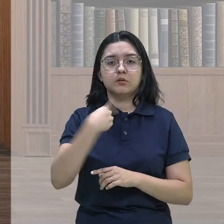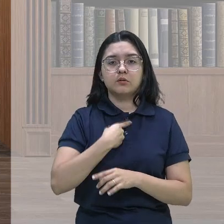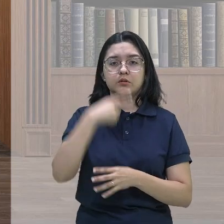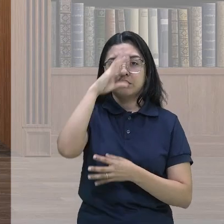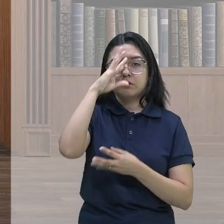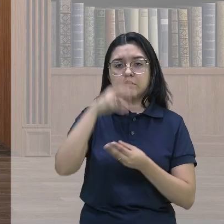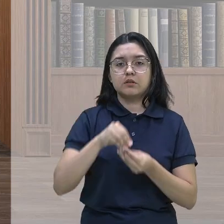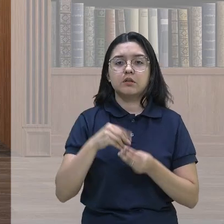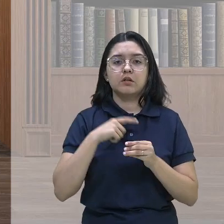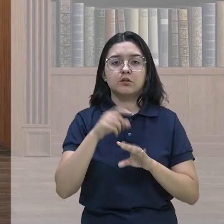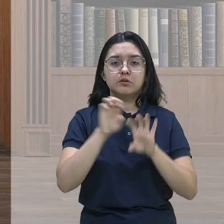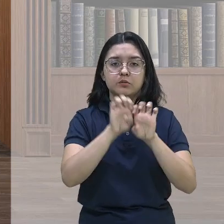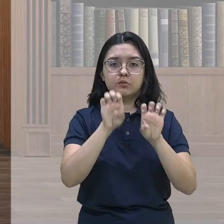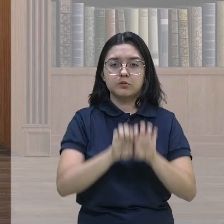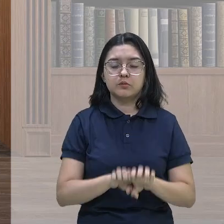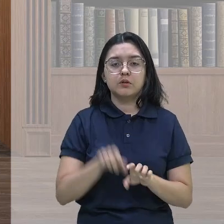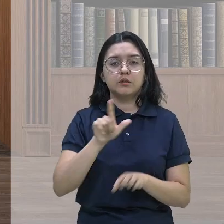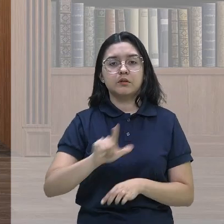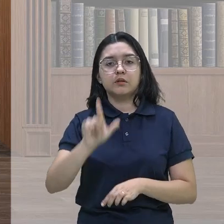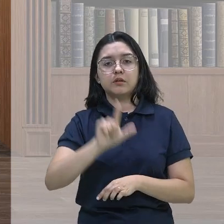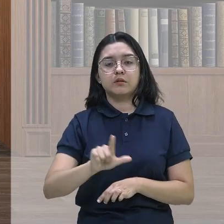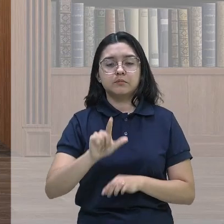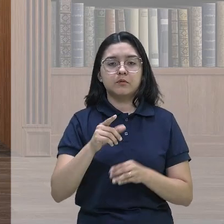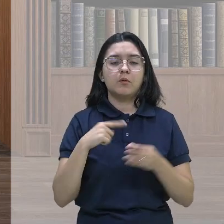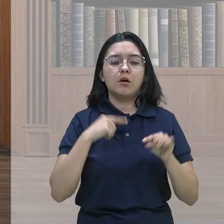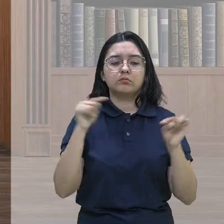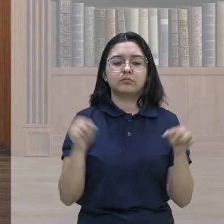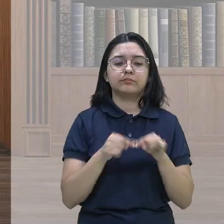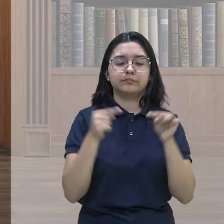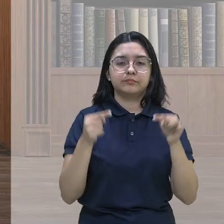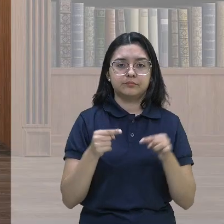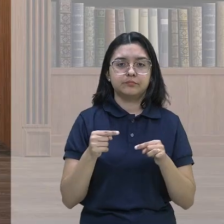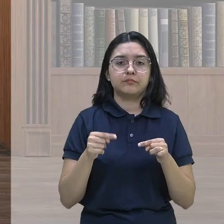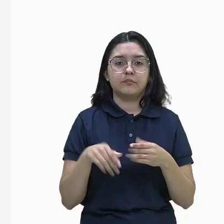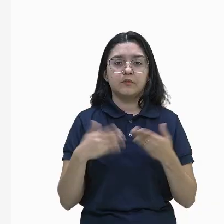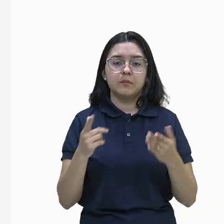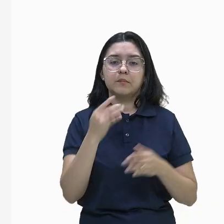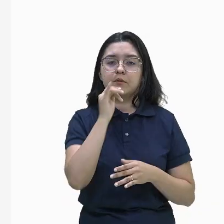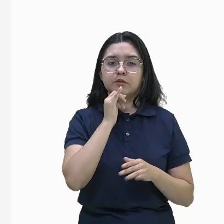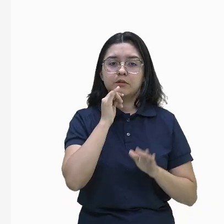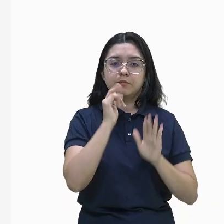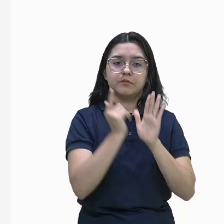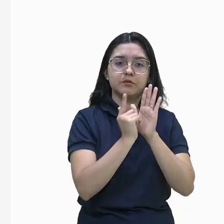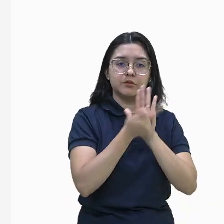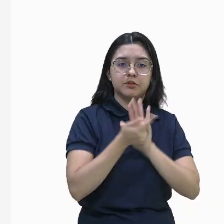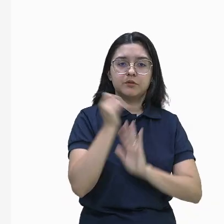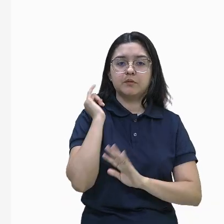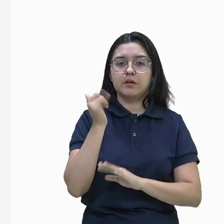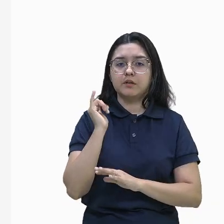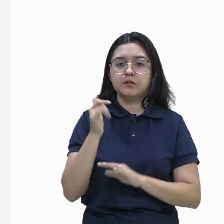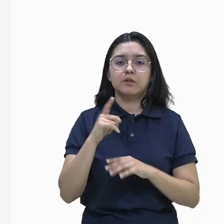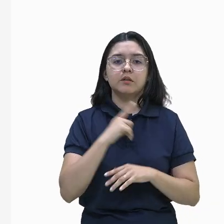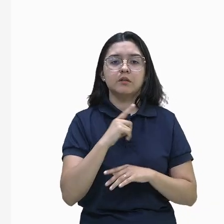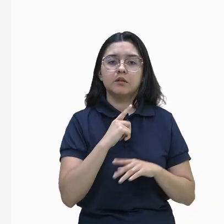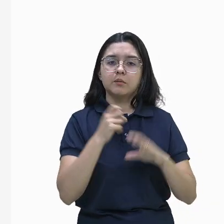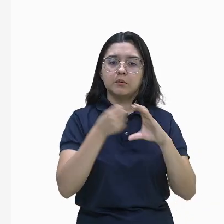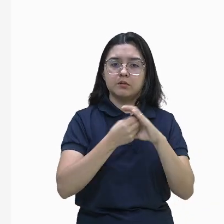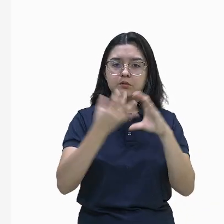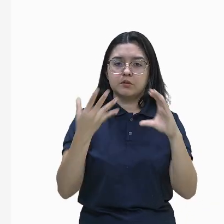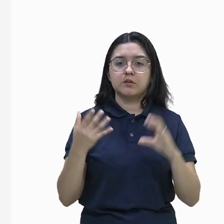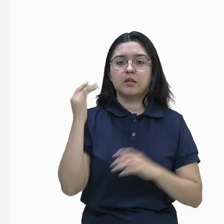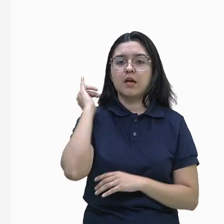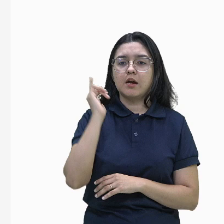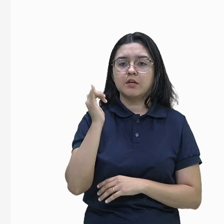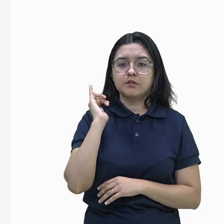obra literária para saber em qual gênero ela se encaixa. Né? Por exemplo, o gênero narrativo possui um